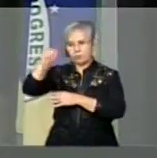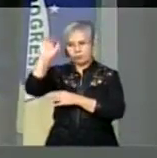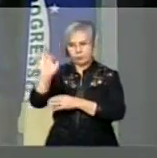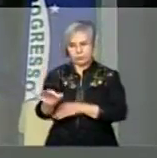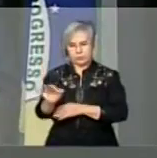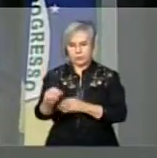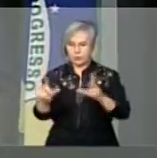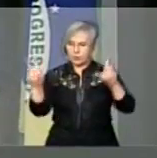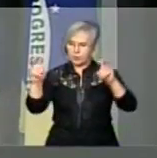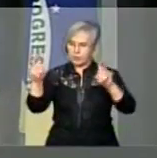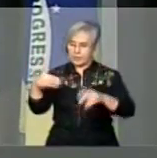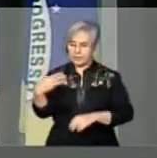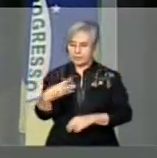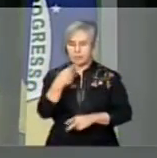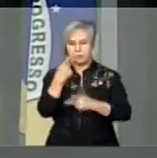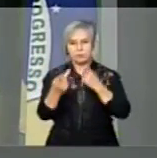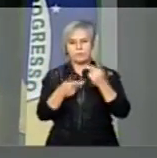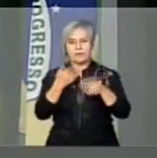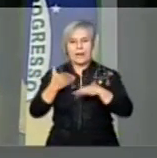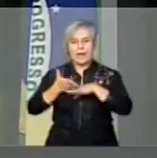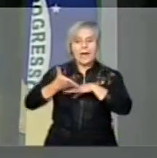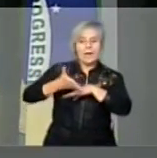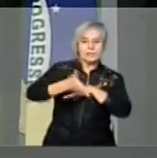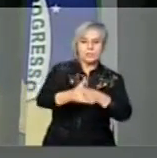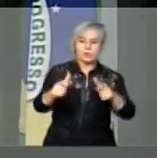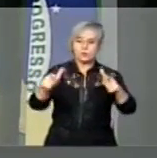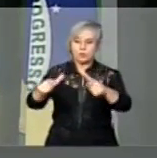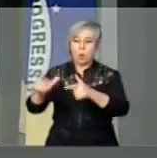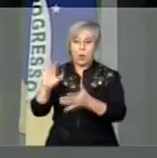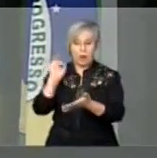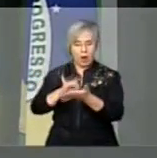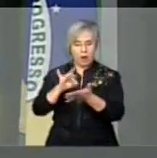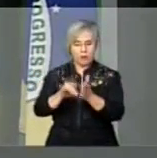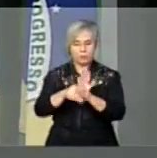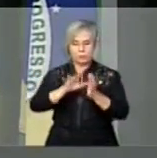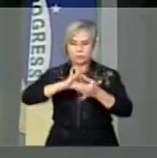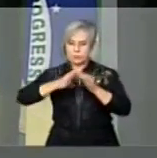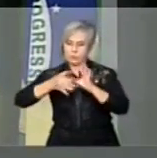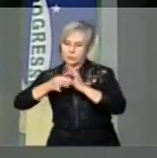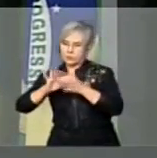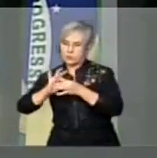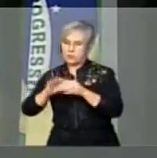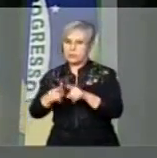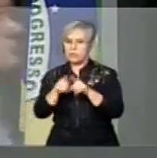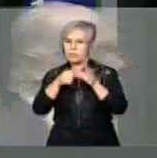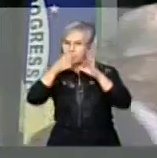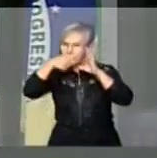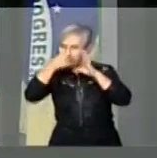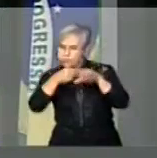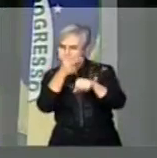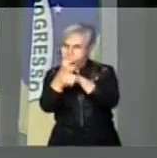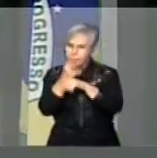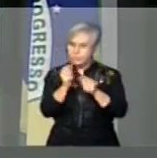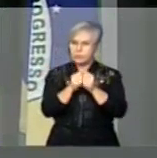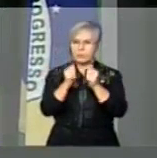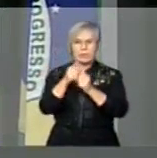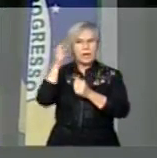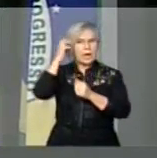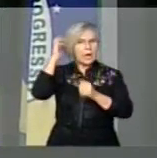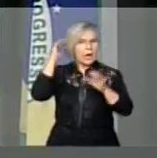seção 3, trata do acesso aos locais oficiais, da captação de imagens ou sons e da